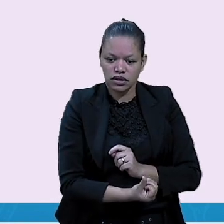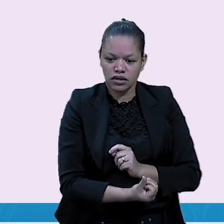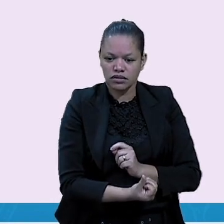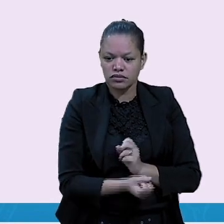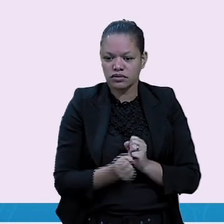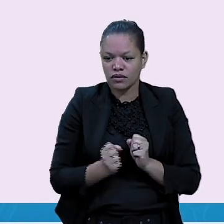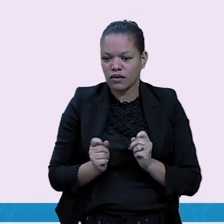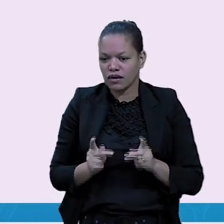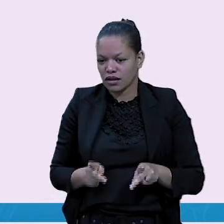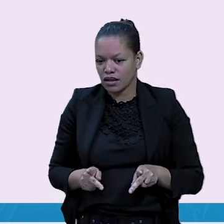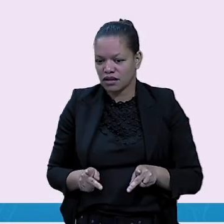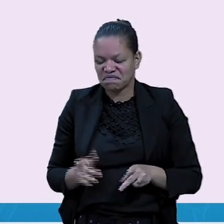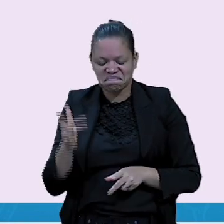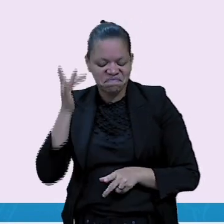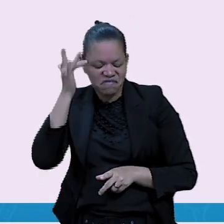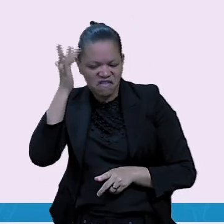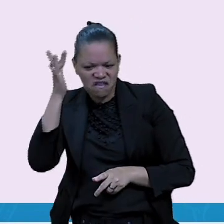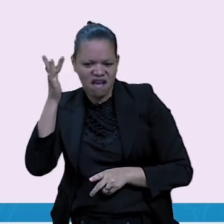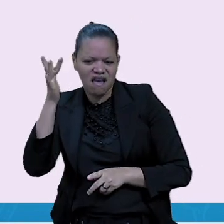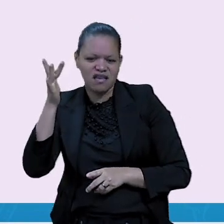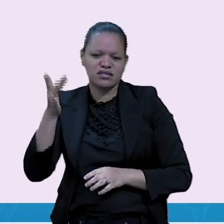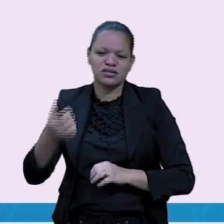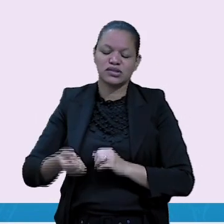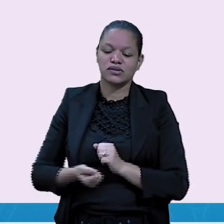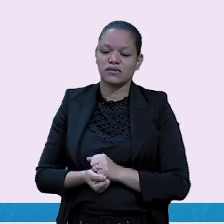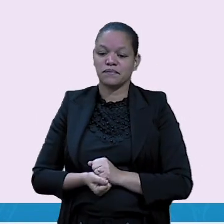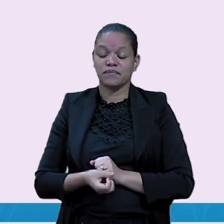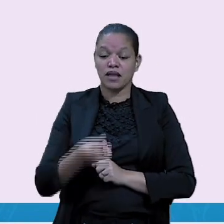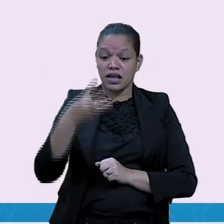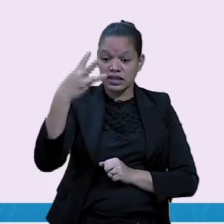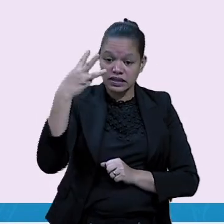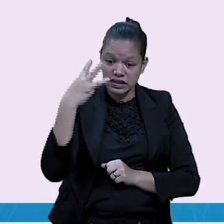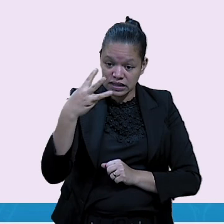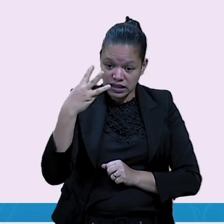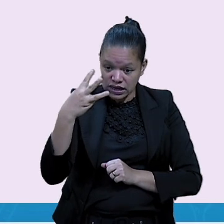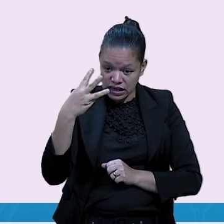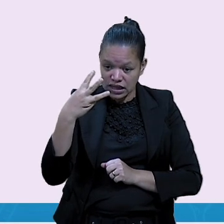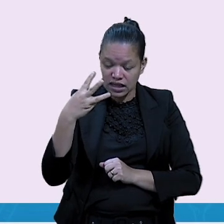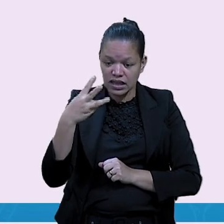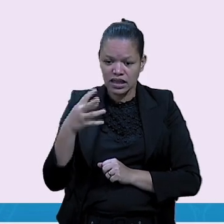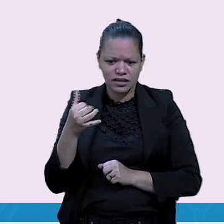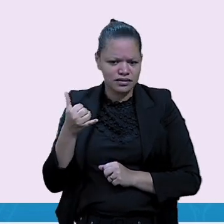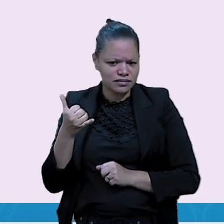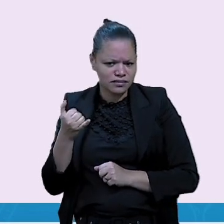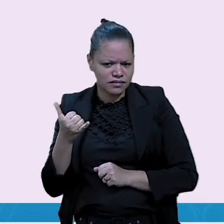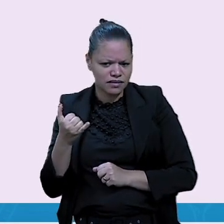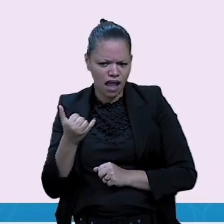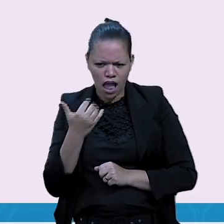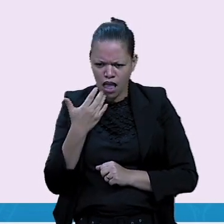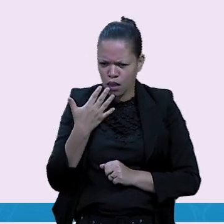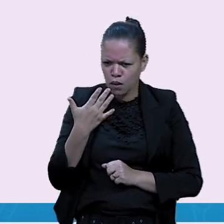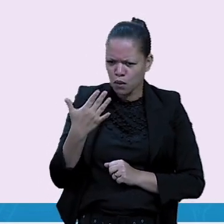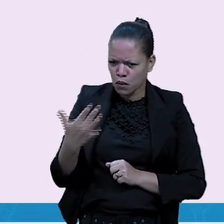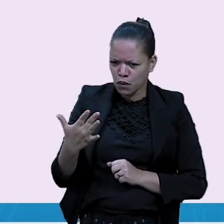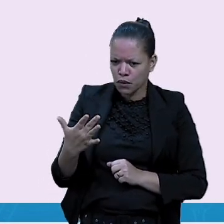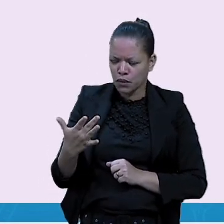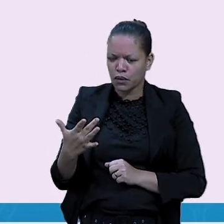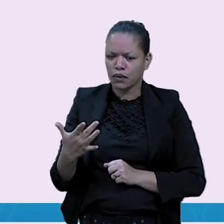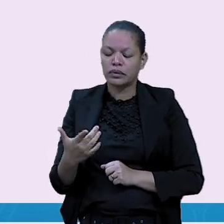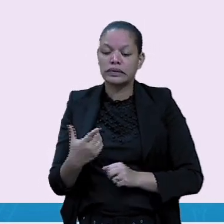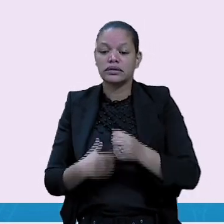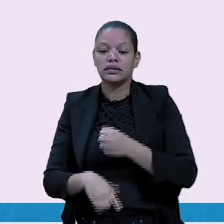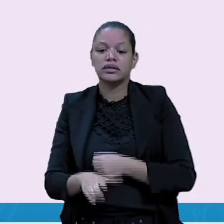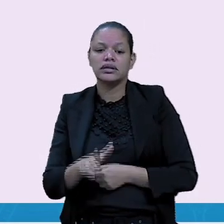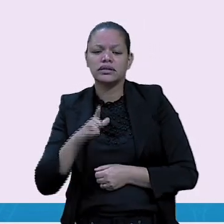aí, muito fácil? 6. Muito bem. Então, a resposta aqui, quantos centímetros teríamos